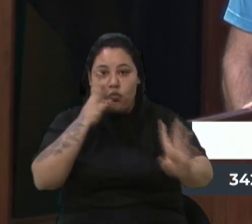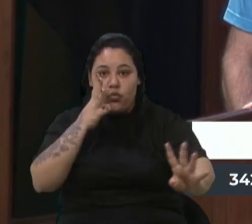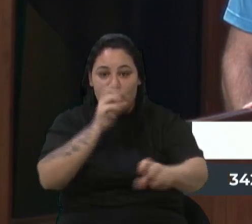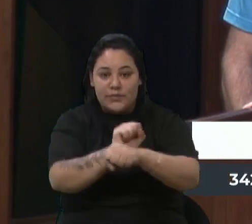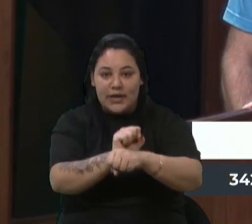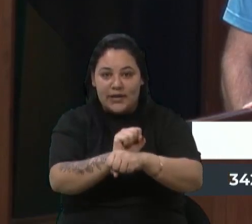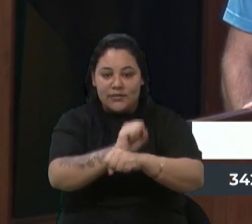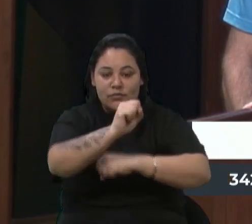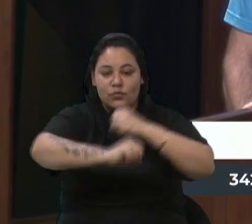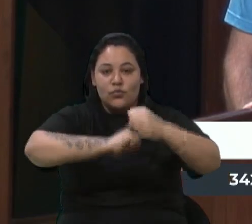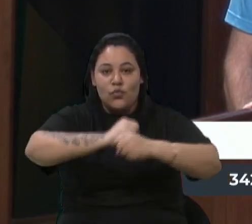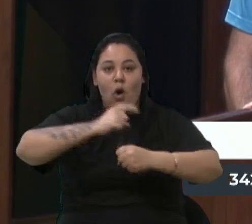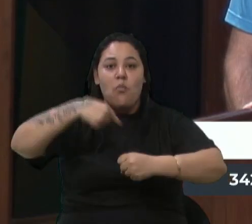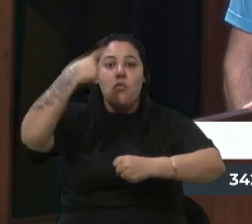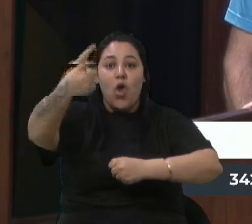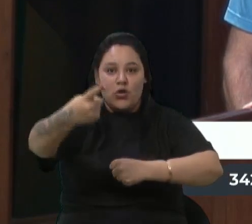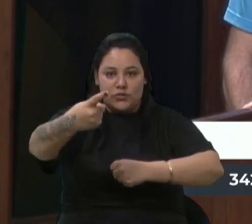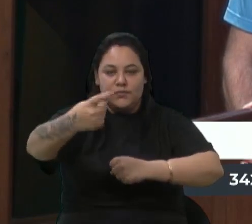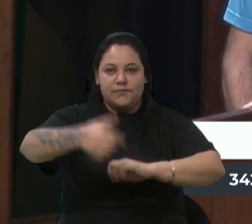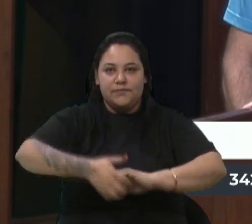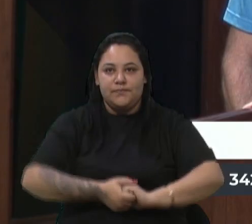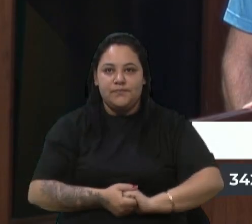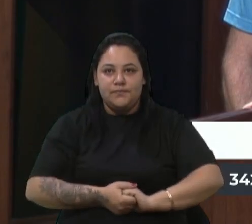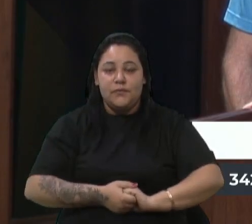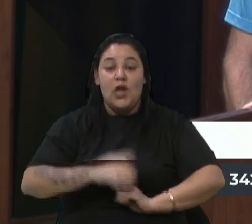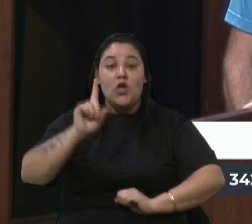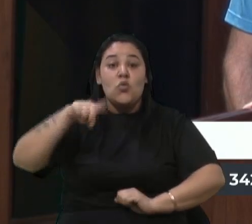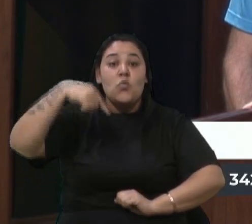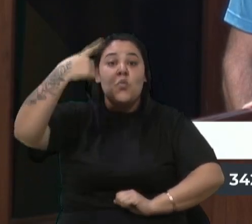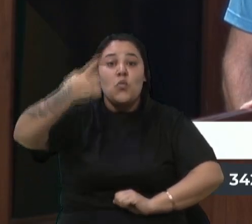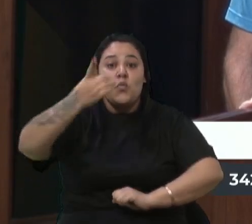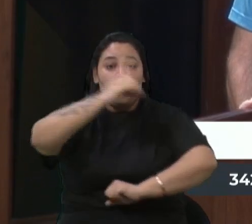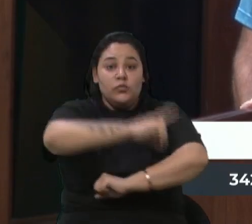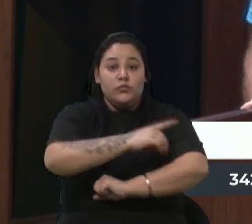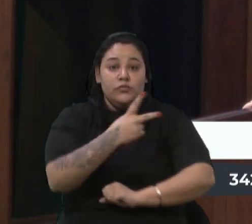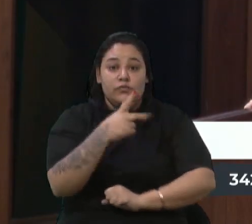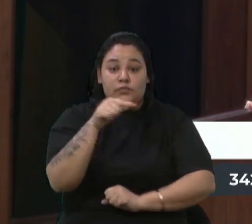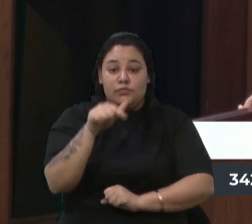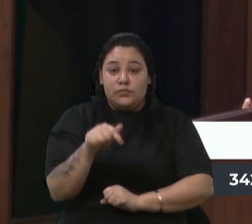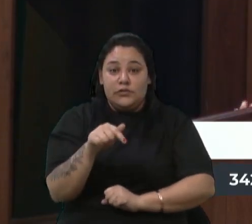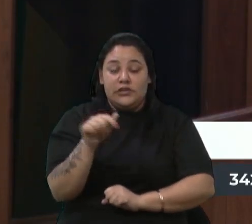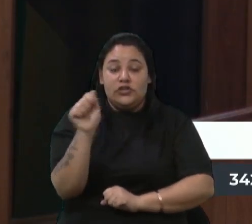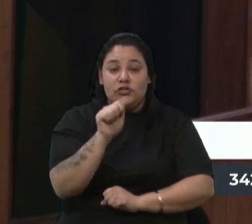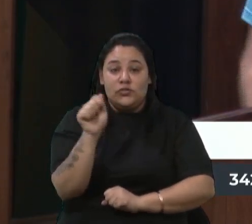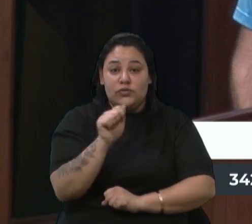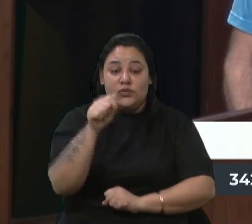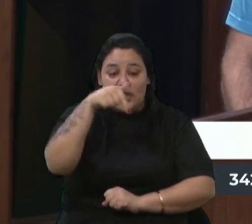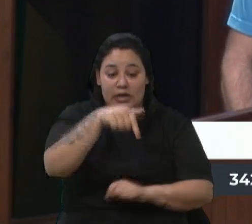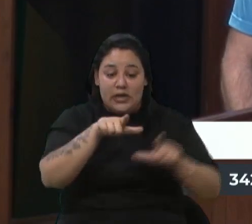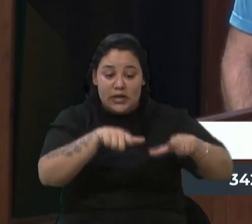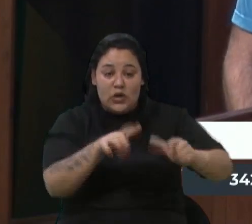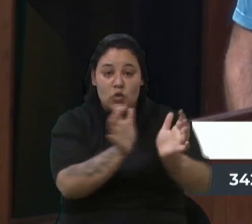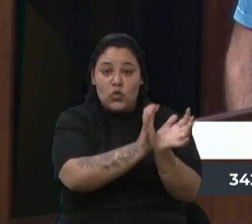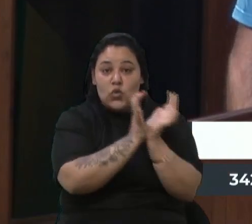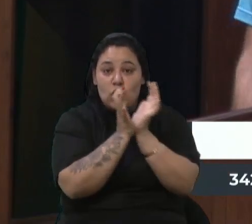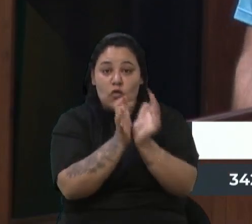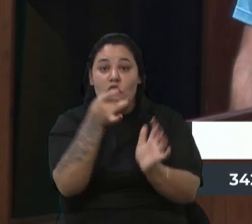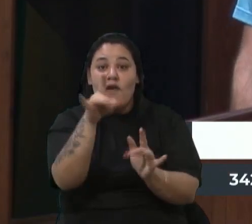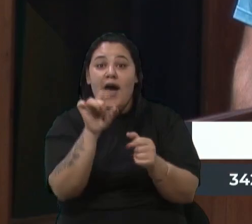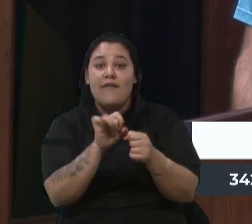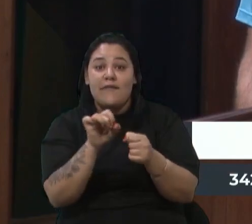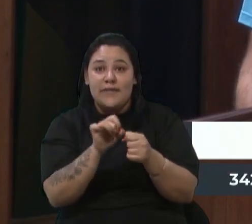vem. No próximo, dia 27 de agosto, nosso núcleo em Caxias do Sul também vai sediar